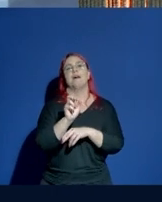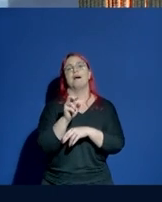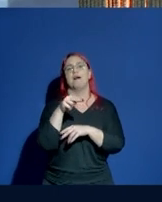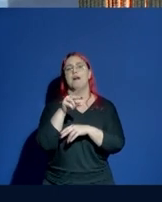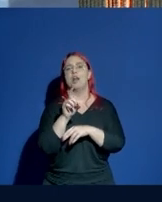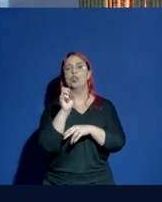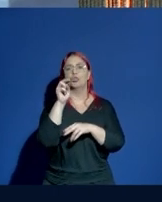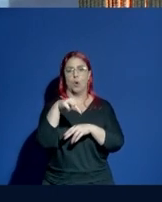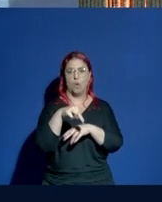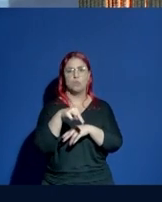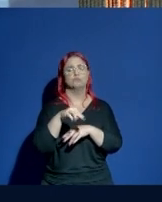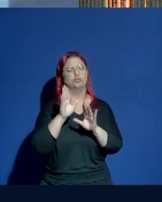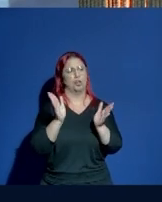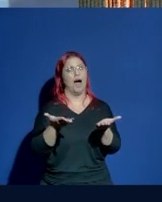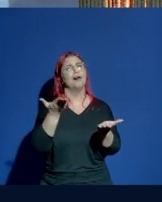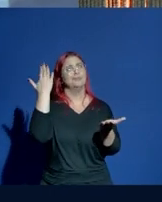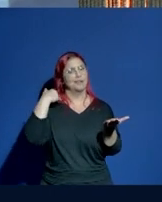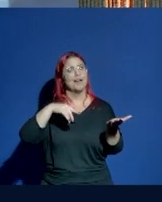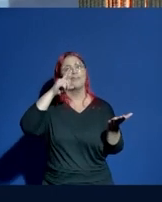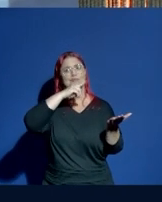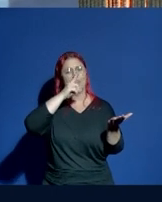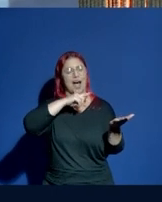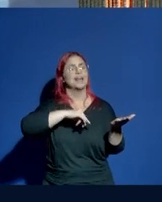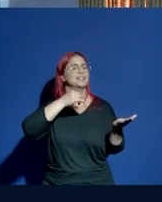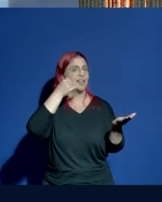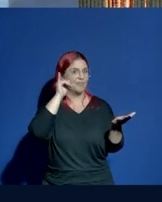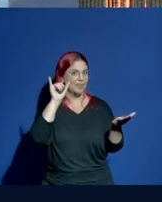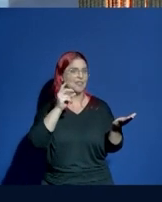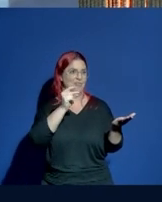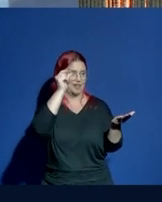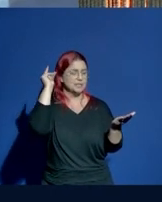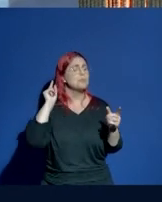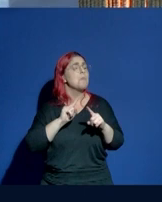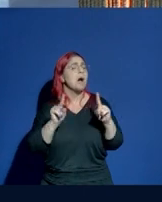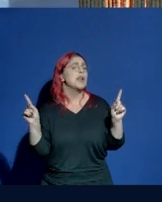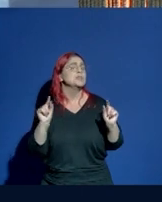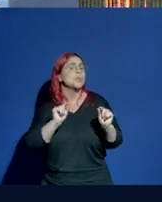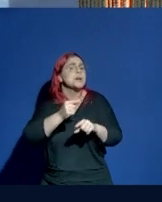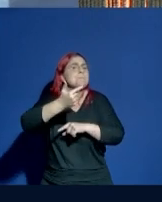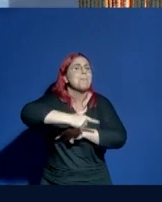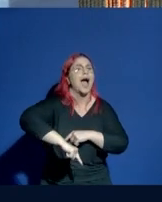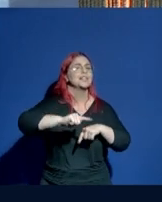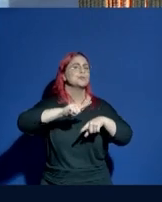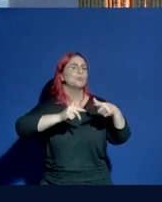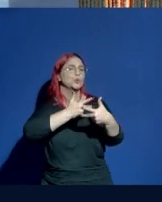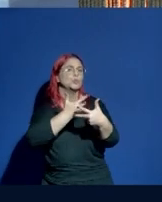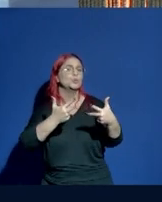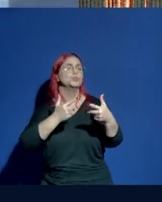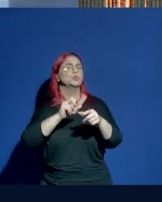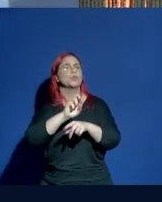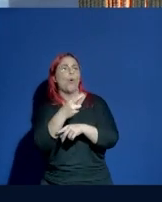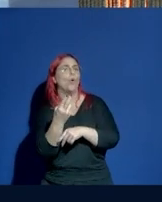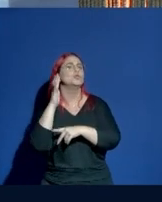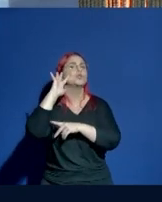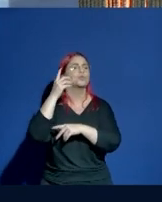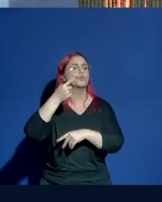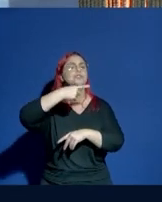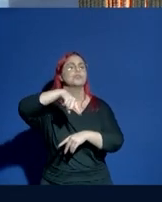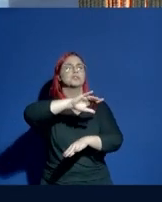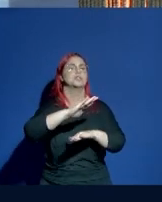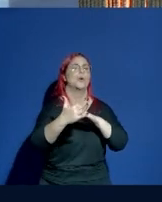reduzem gargalo já há muito tempo mas explica pra gente aí que outros tipos de produtos e soluções vocês estão contribuindo com isso